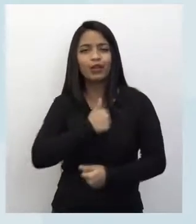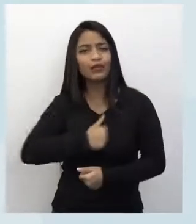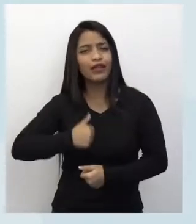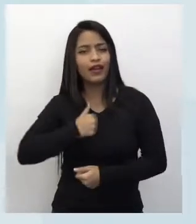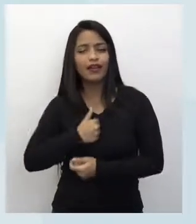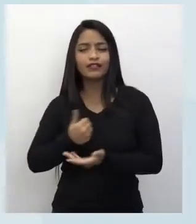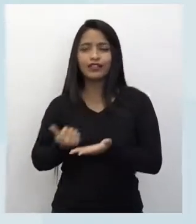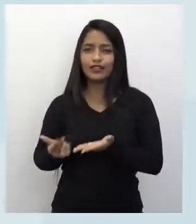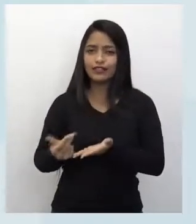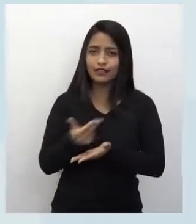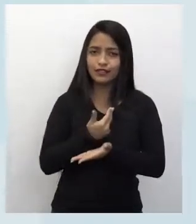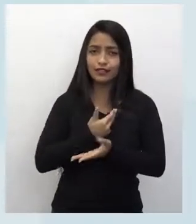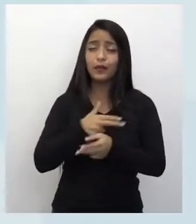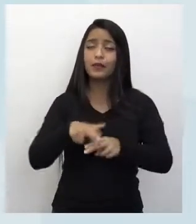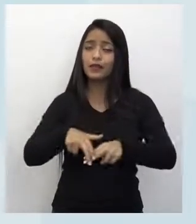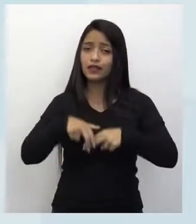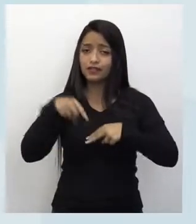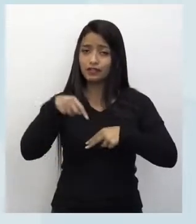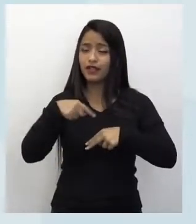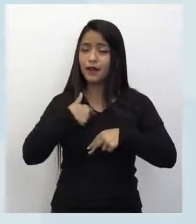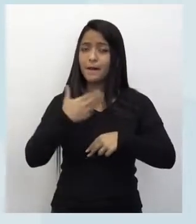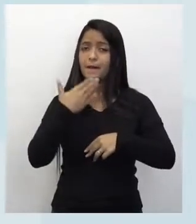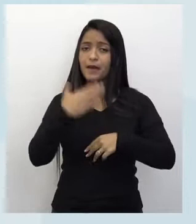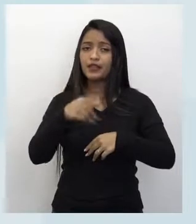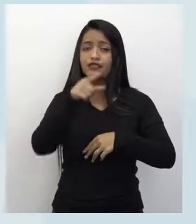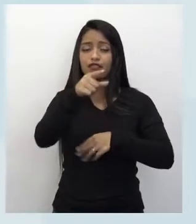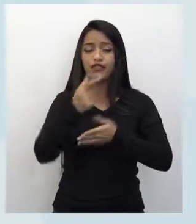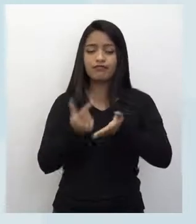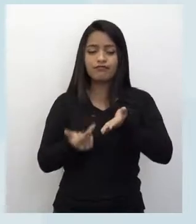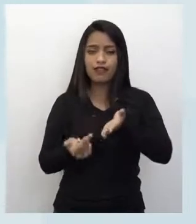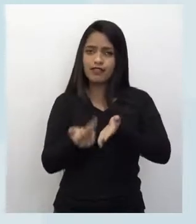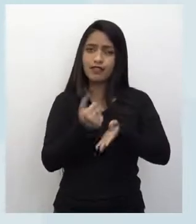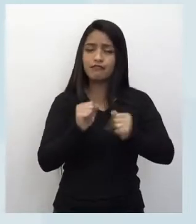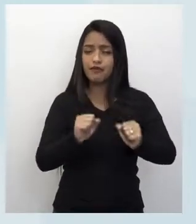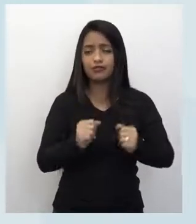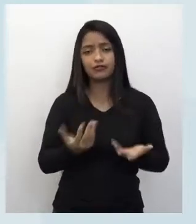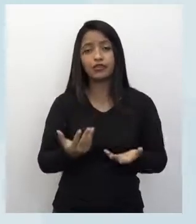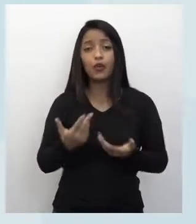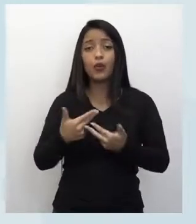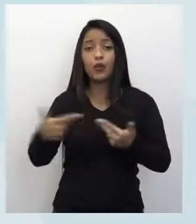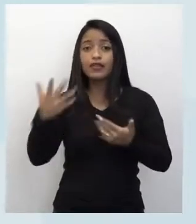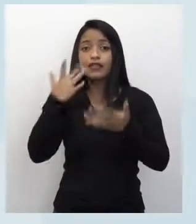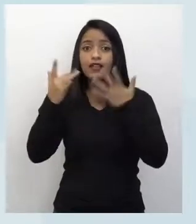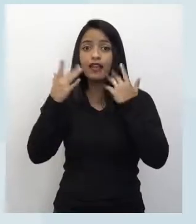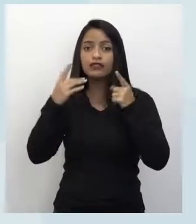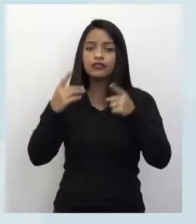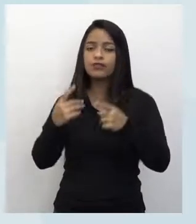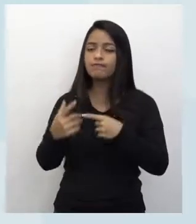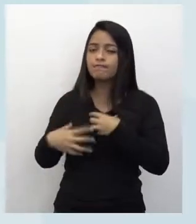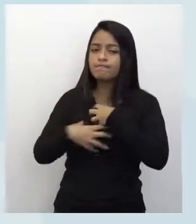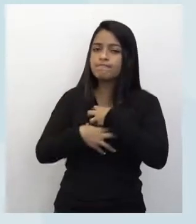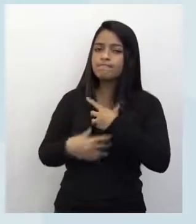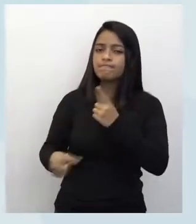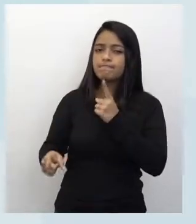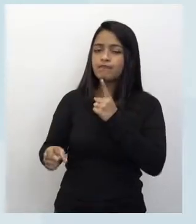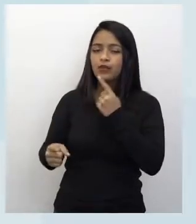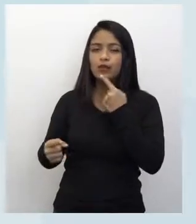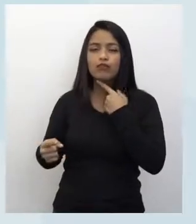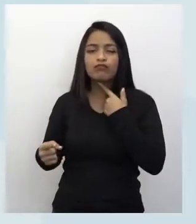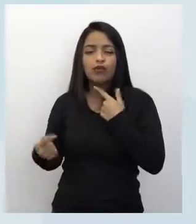pedindo desenho também de algum elemento teatral que você mais se identificou. Você pode, se você quiser, fazer um